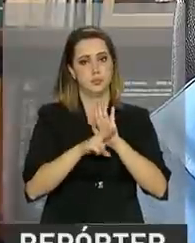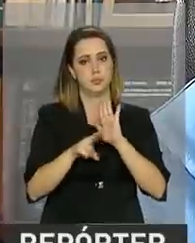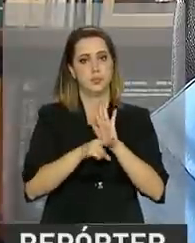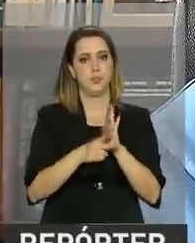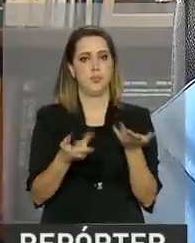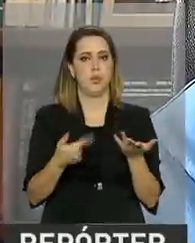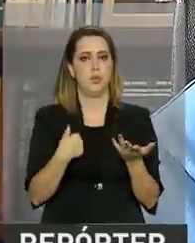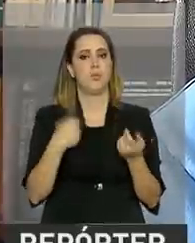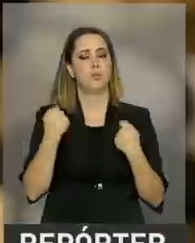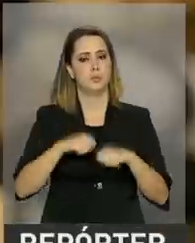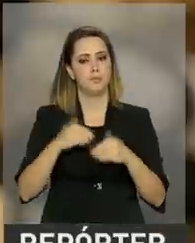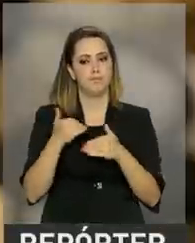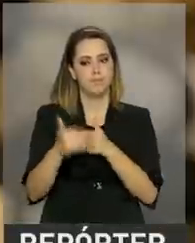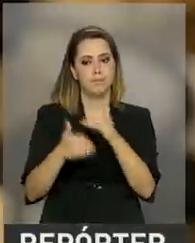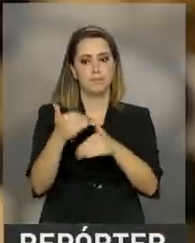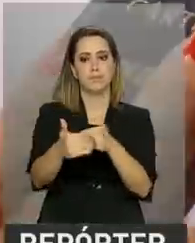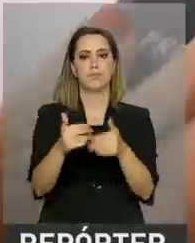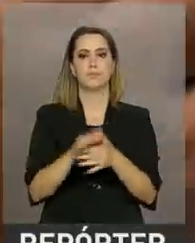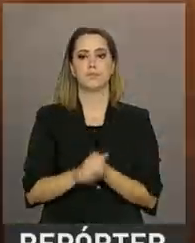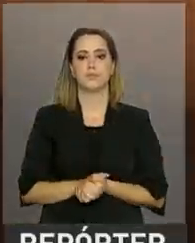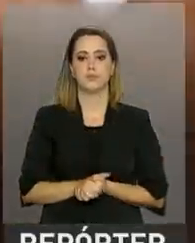não seja levada adiante.